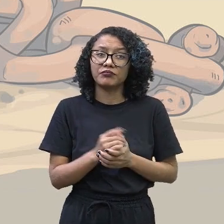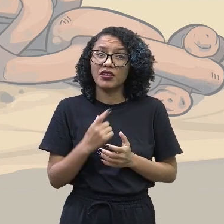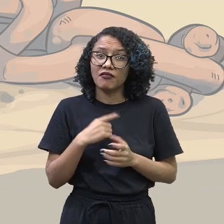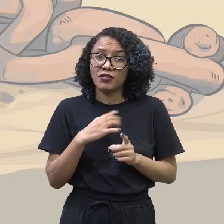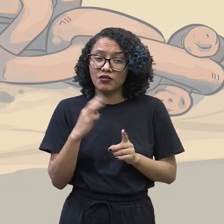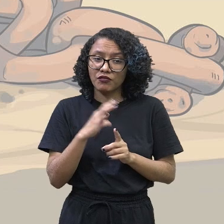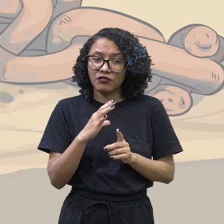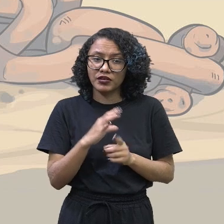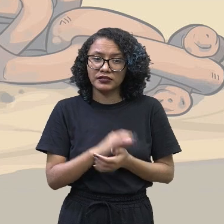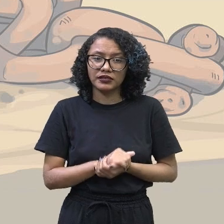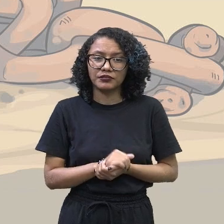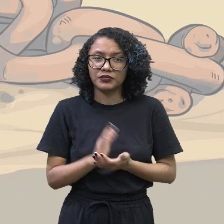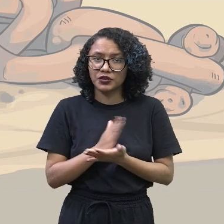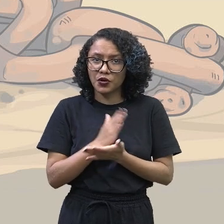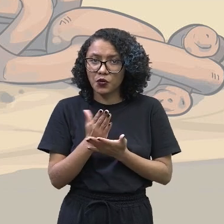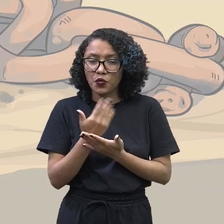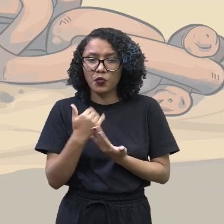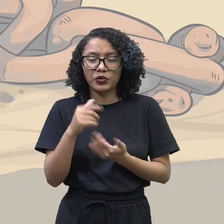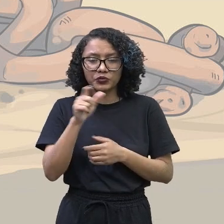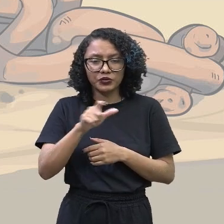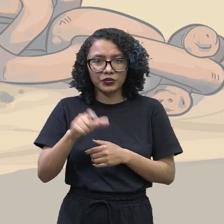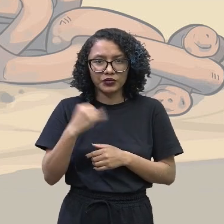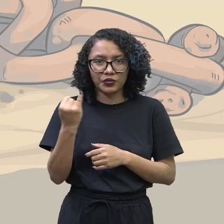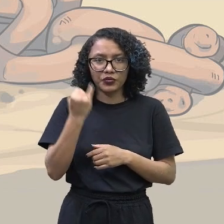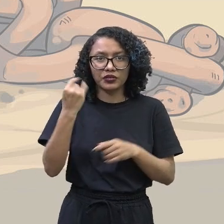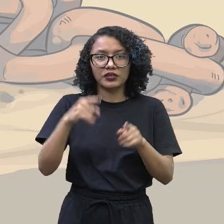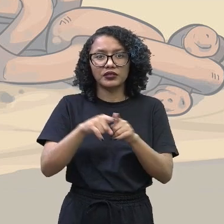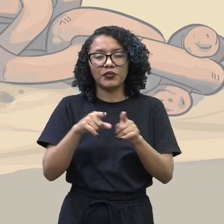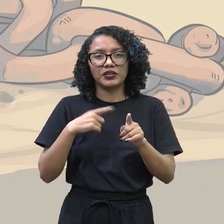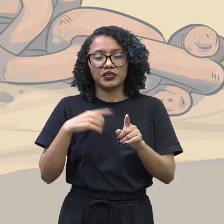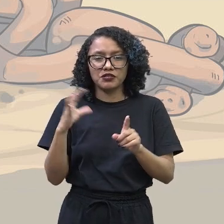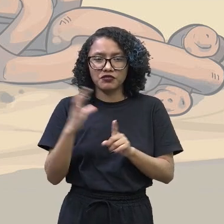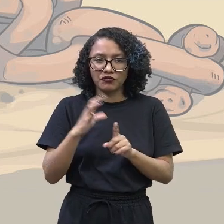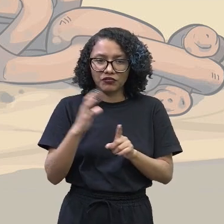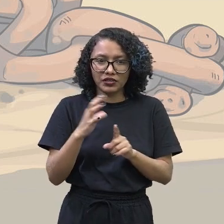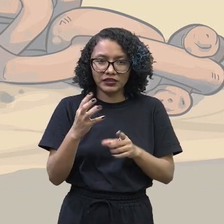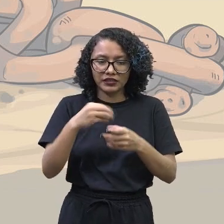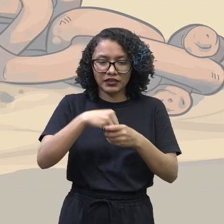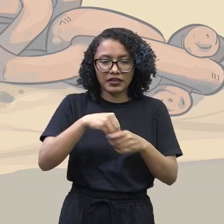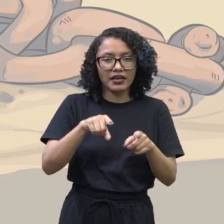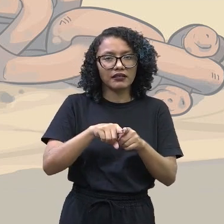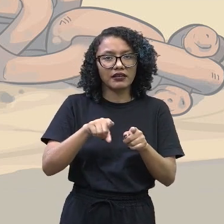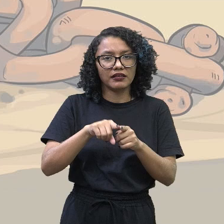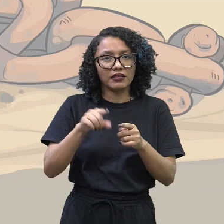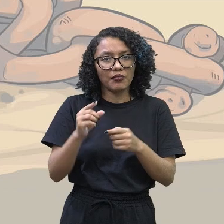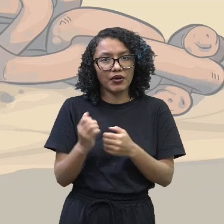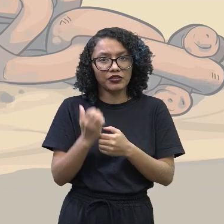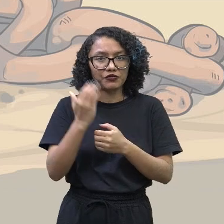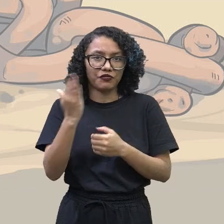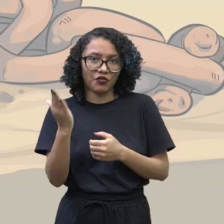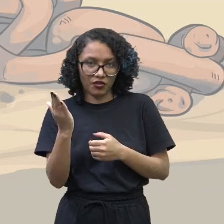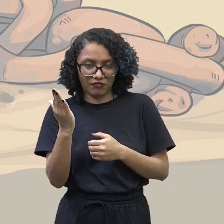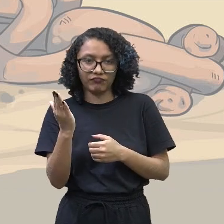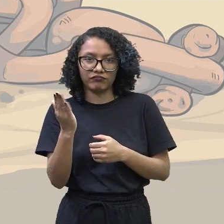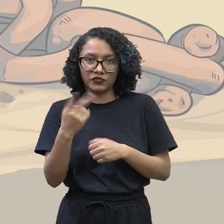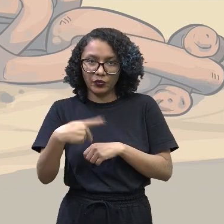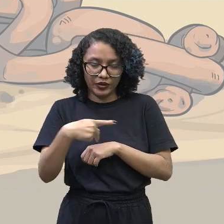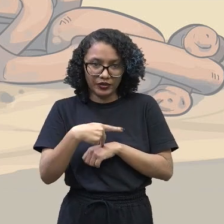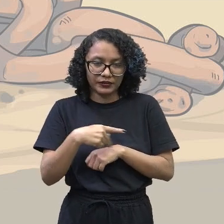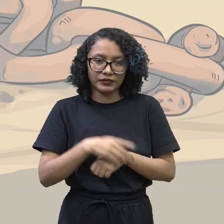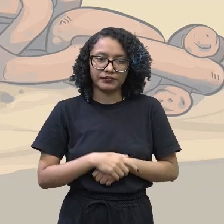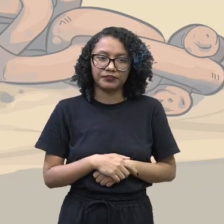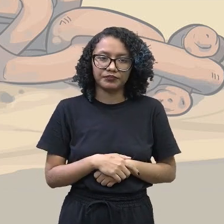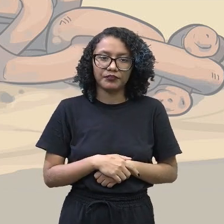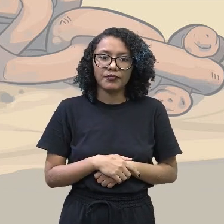algumas pressões, tanto internas e principalmente também pressões externas. Então vamos lá.